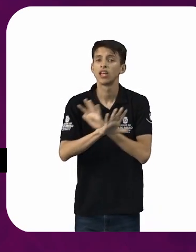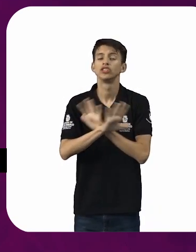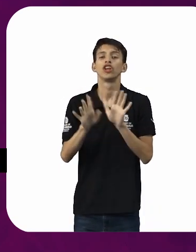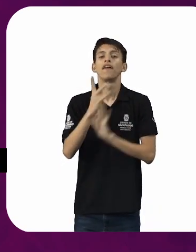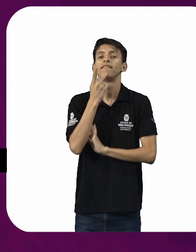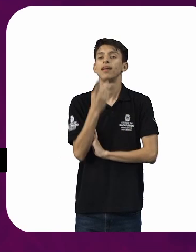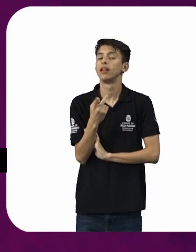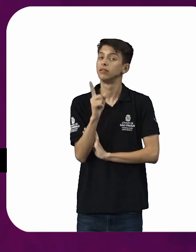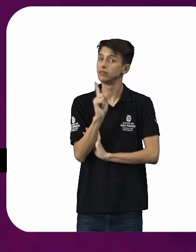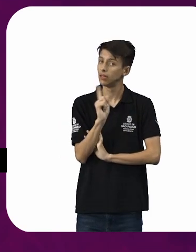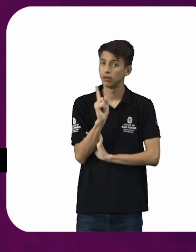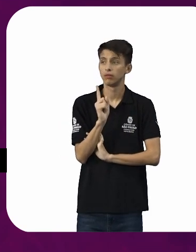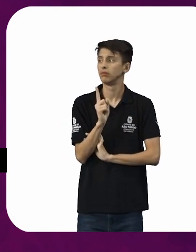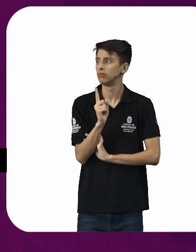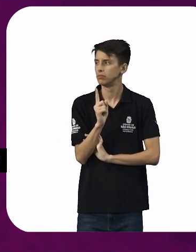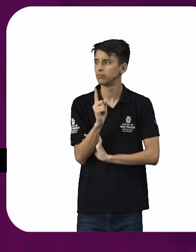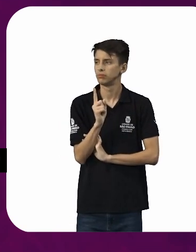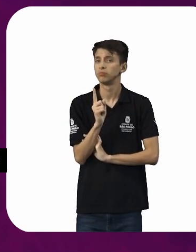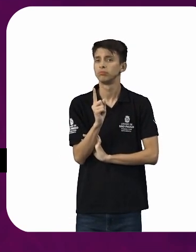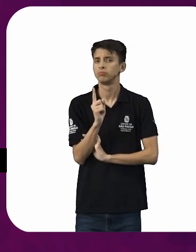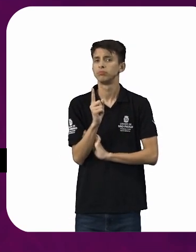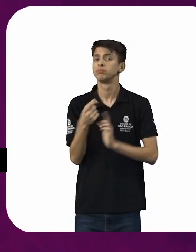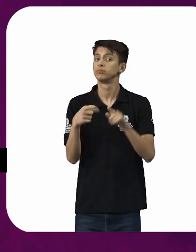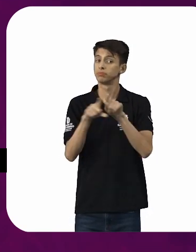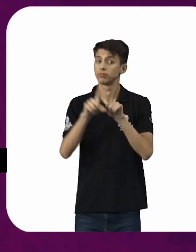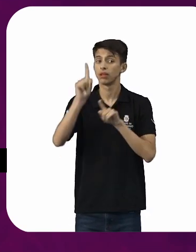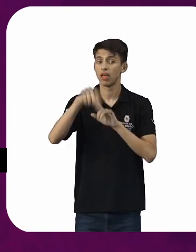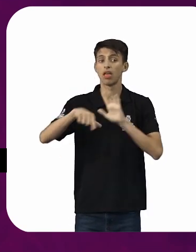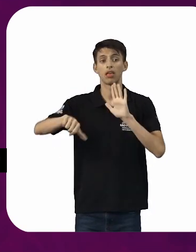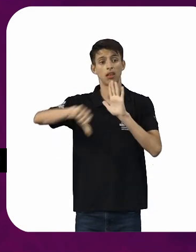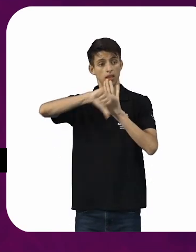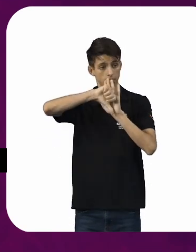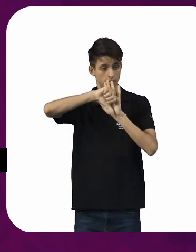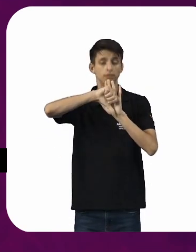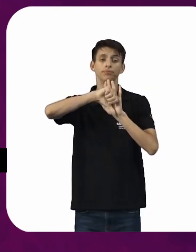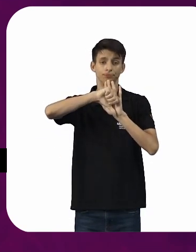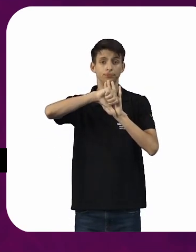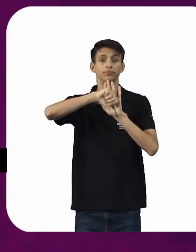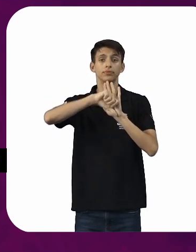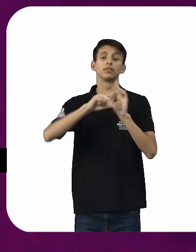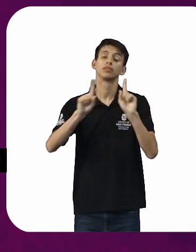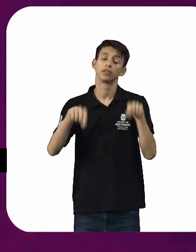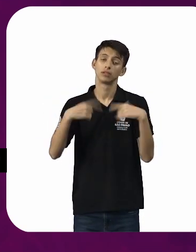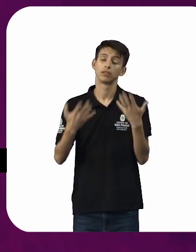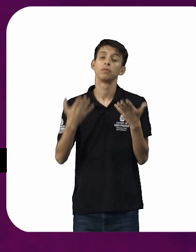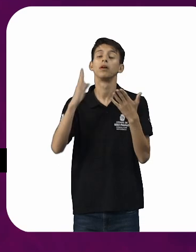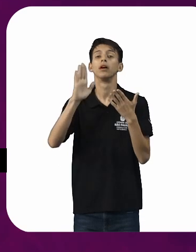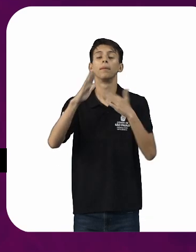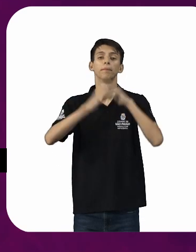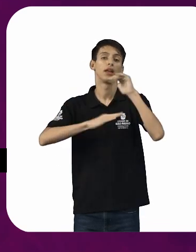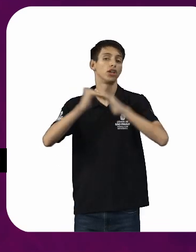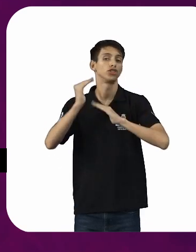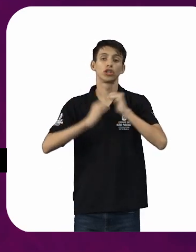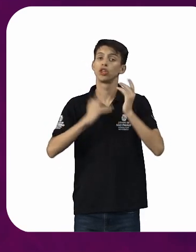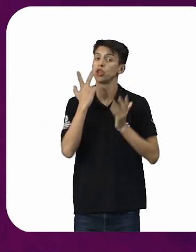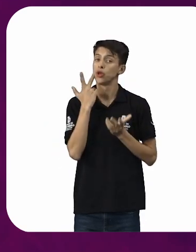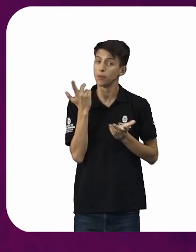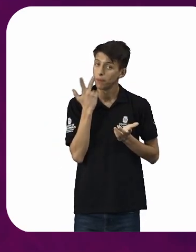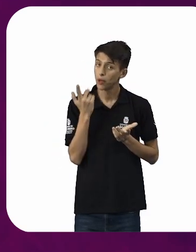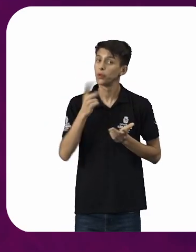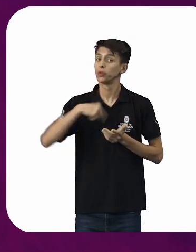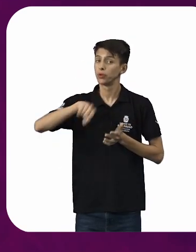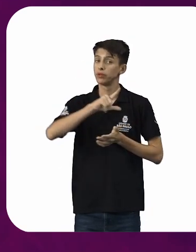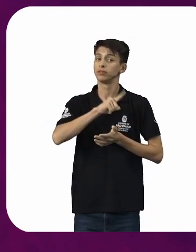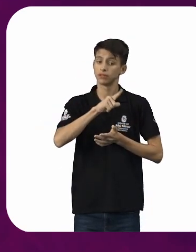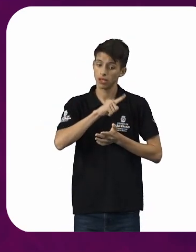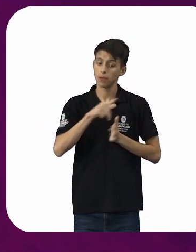comentário para descontrair, como um crime. Né? Isso é uma prática que é muito comum e que a gente agora tem um